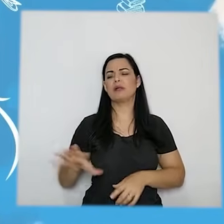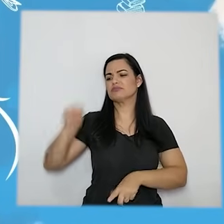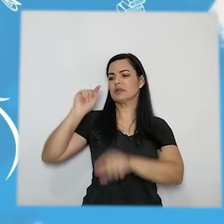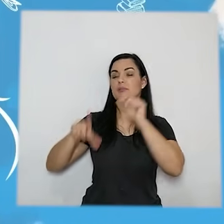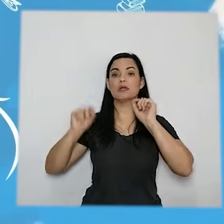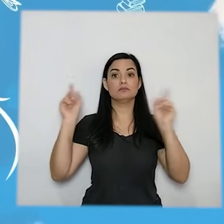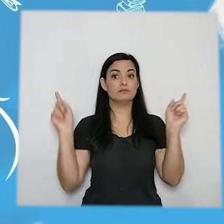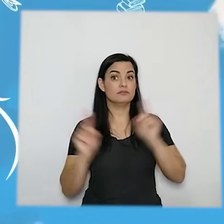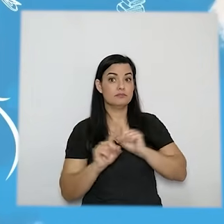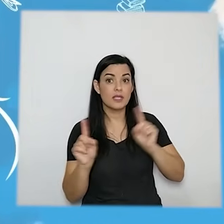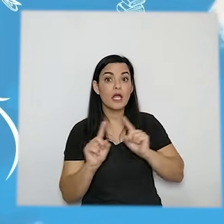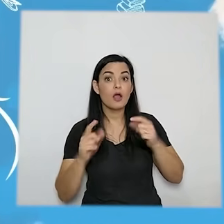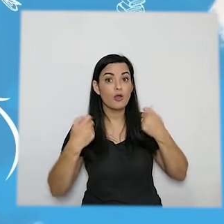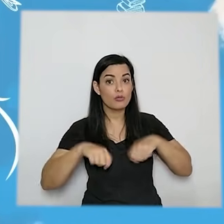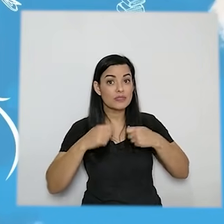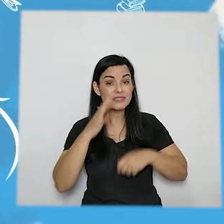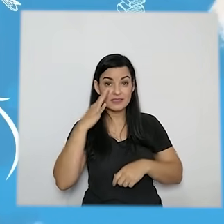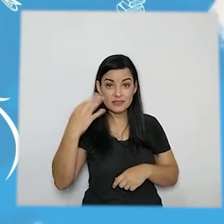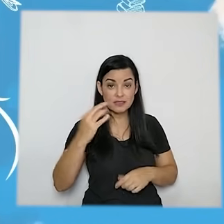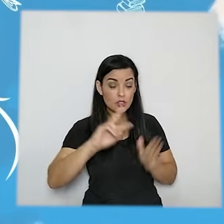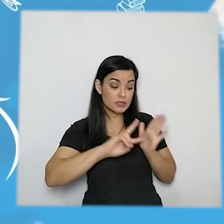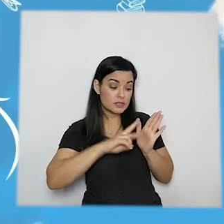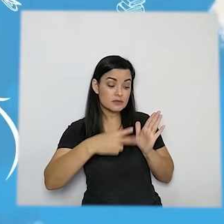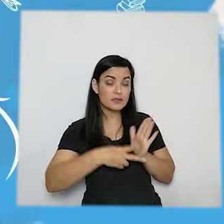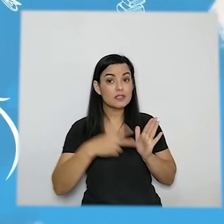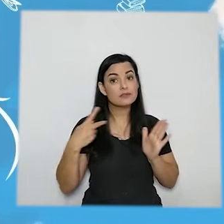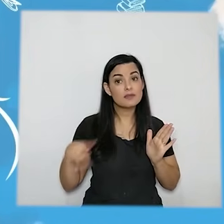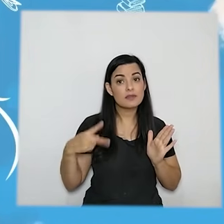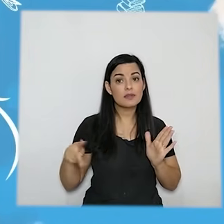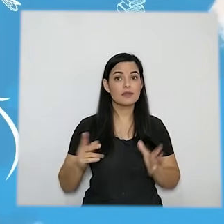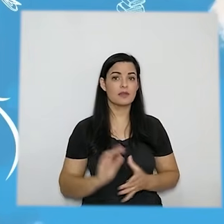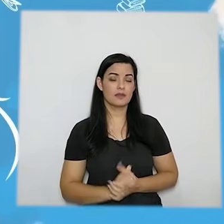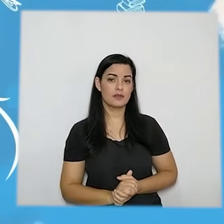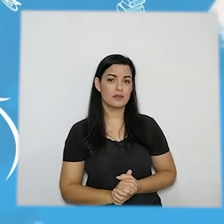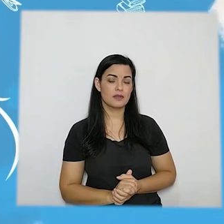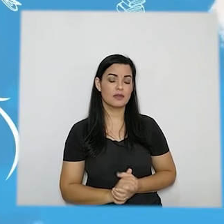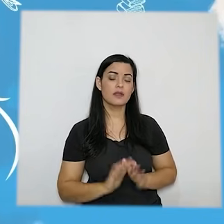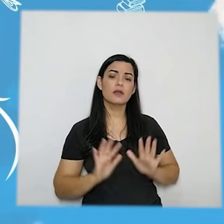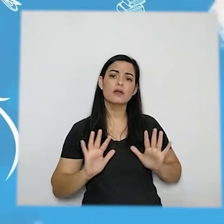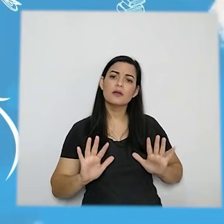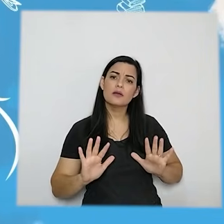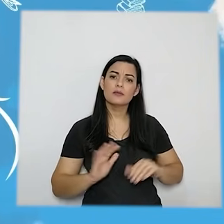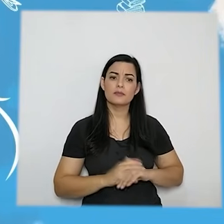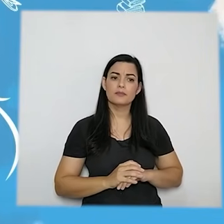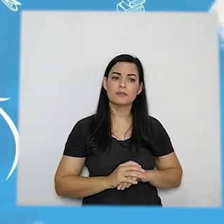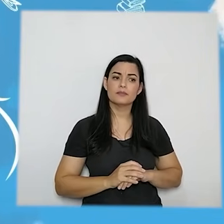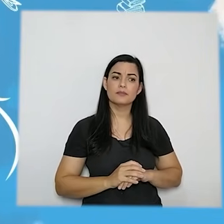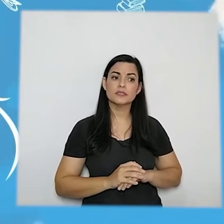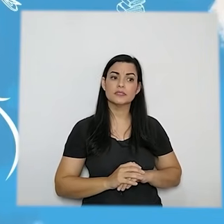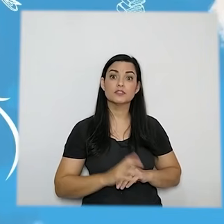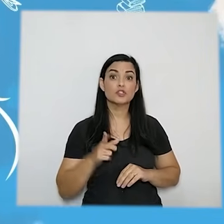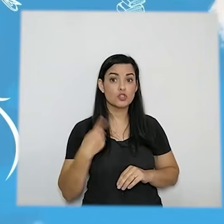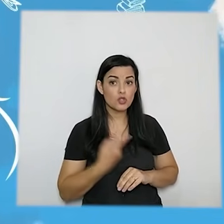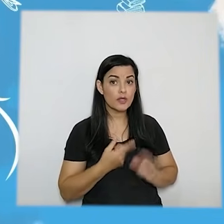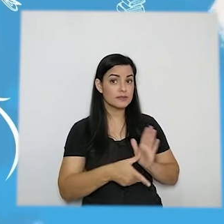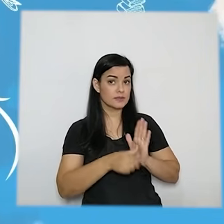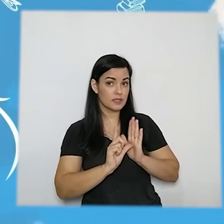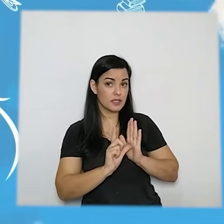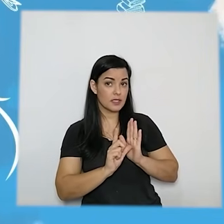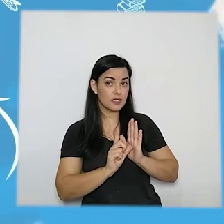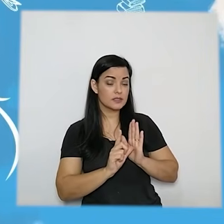palavra. Elas têm um significado. Só que como a gente já descobriu, a